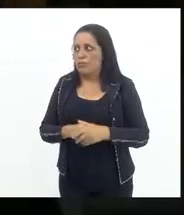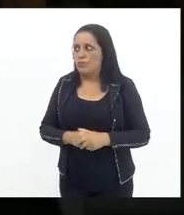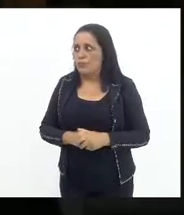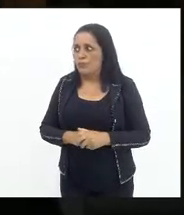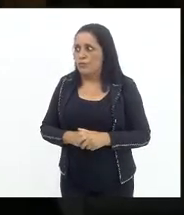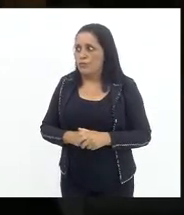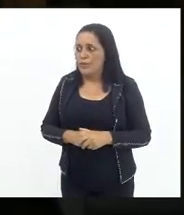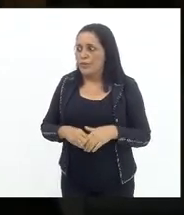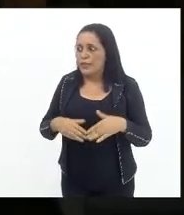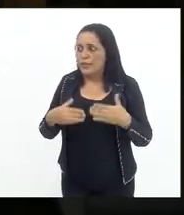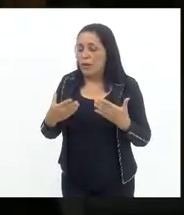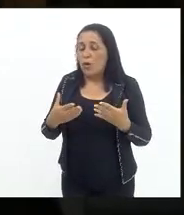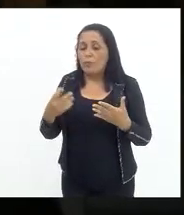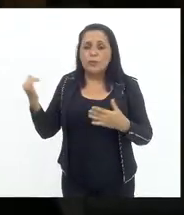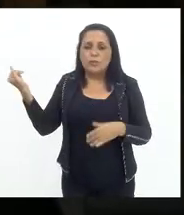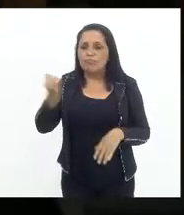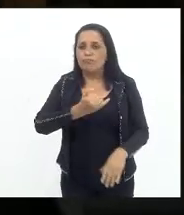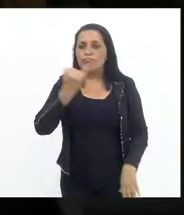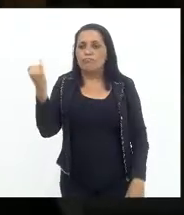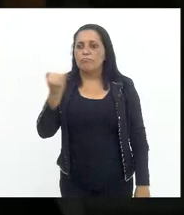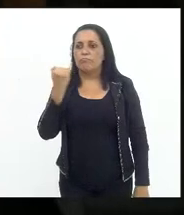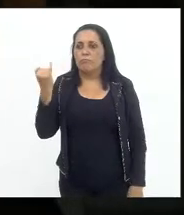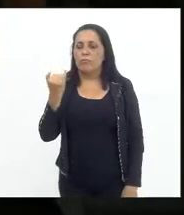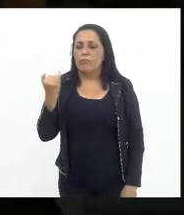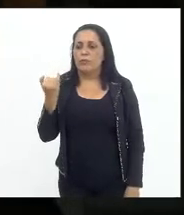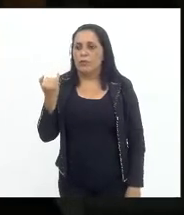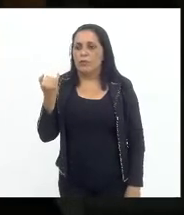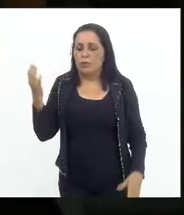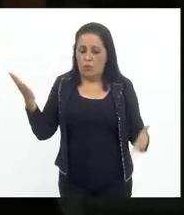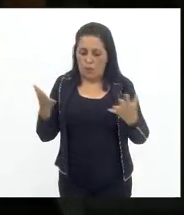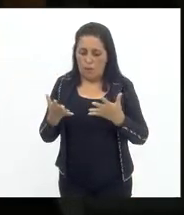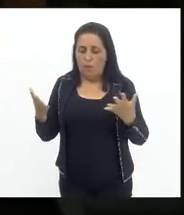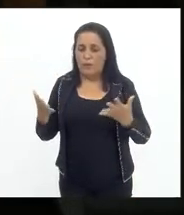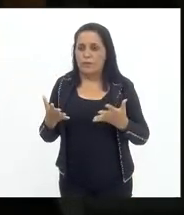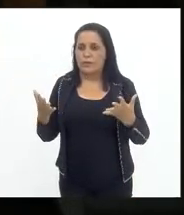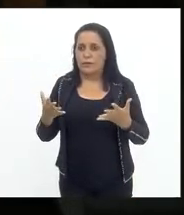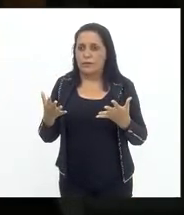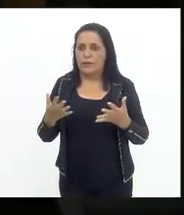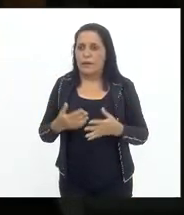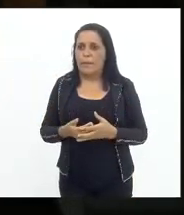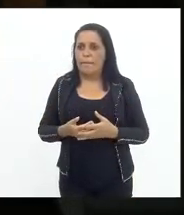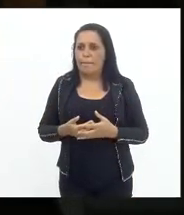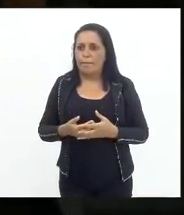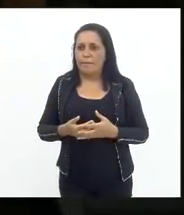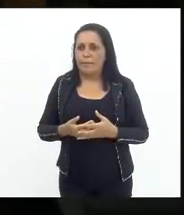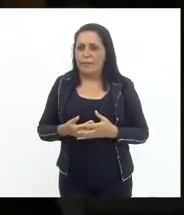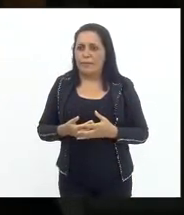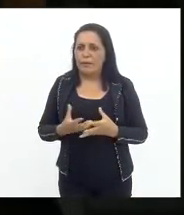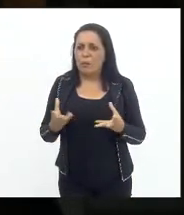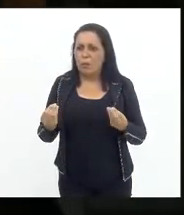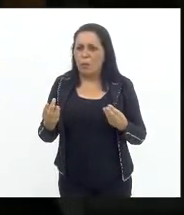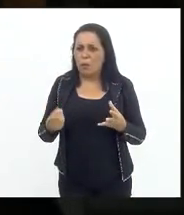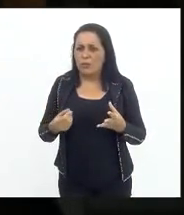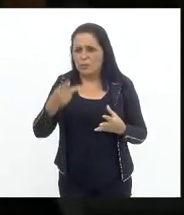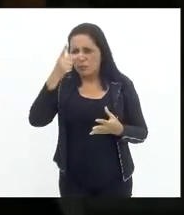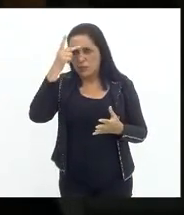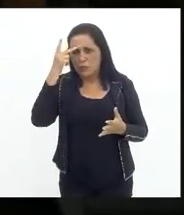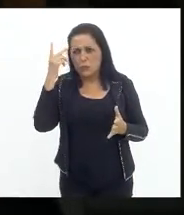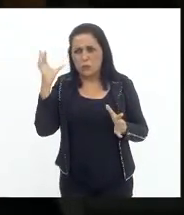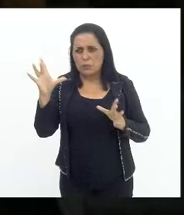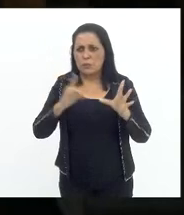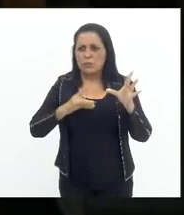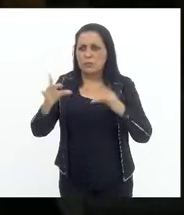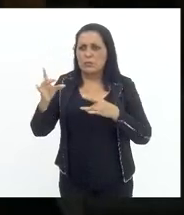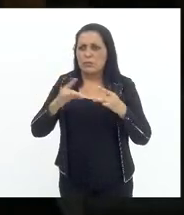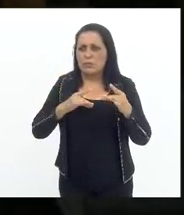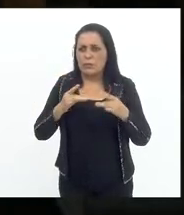E tanto isso é relevante que hoje muitos adeptos se